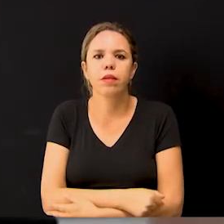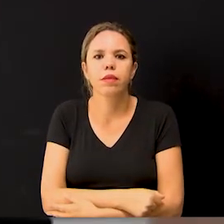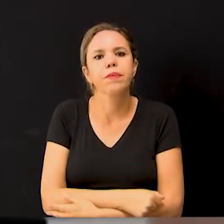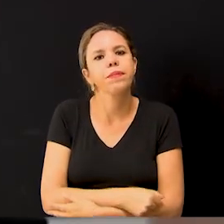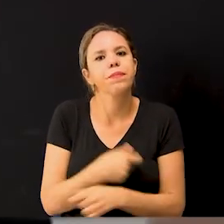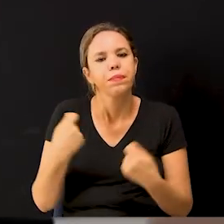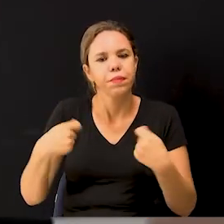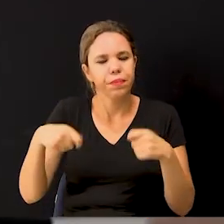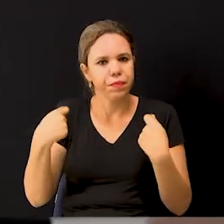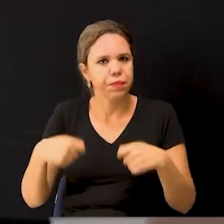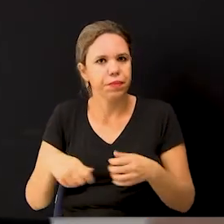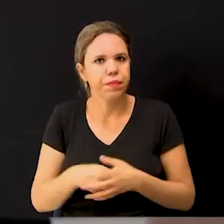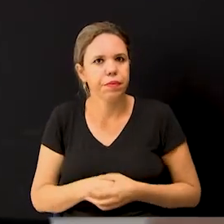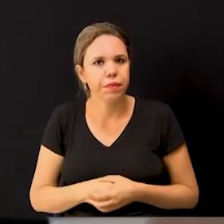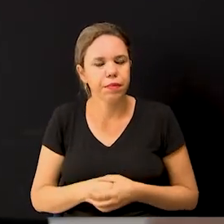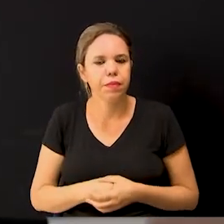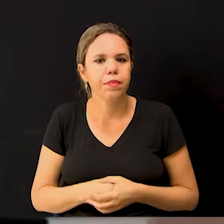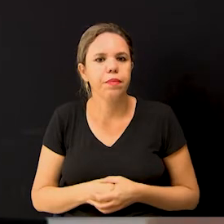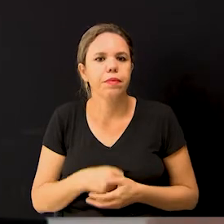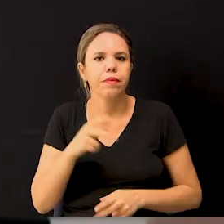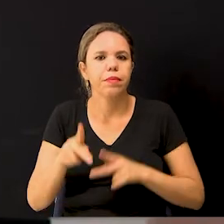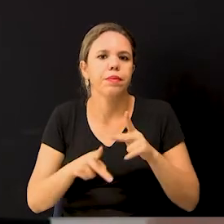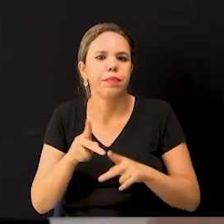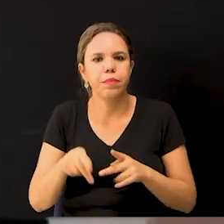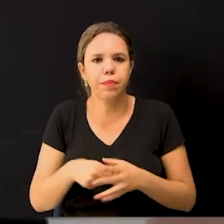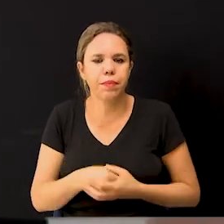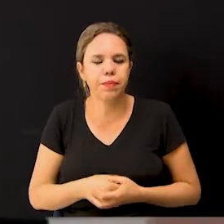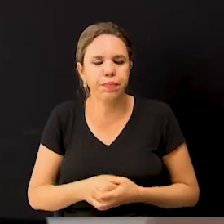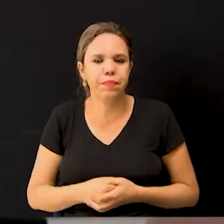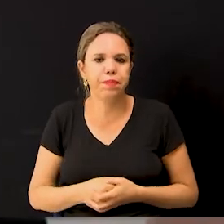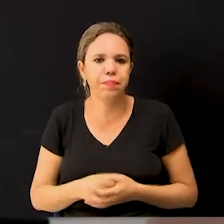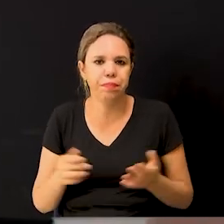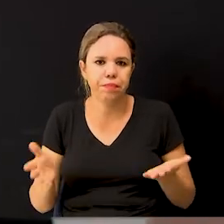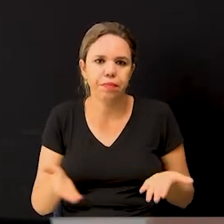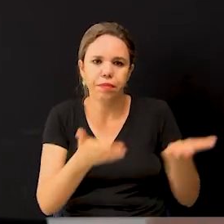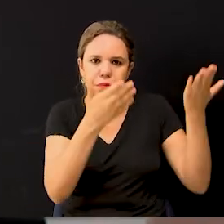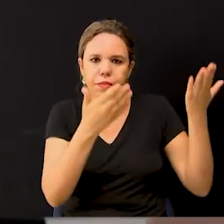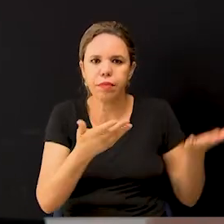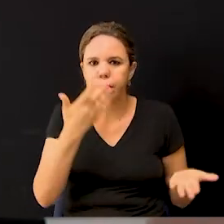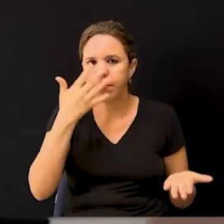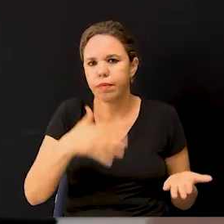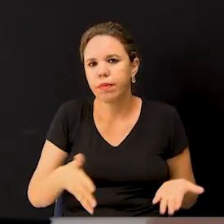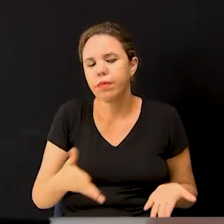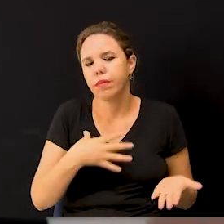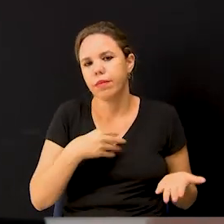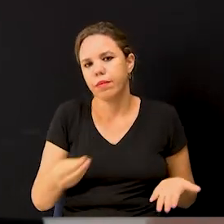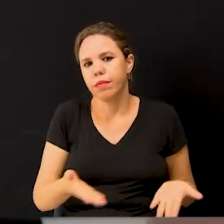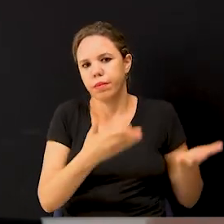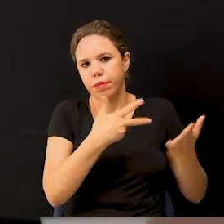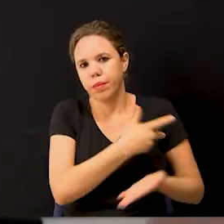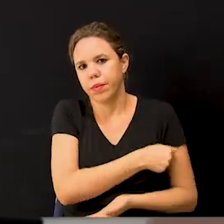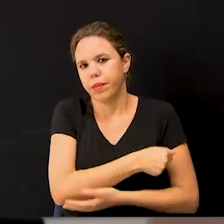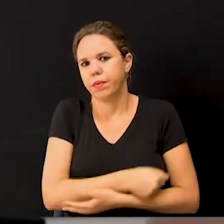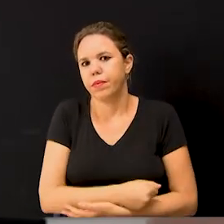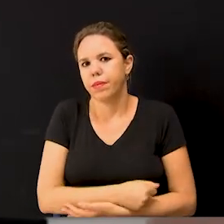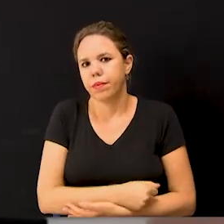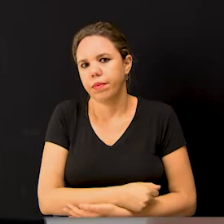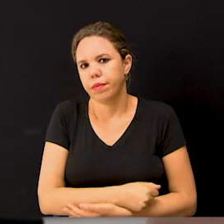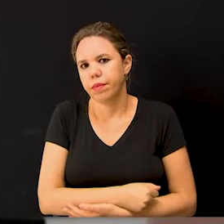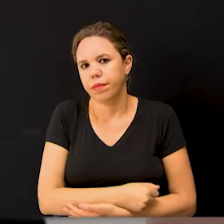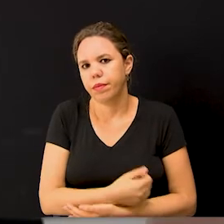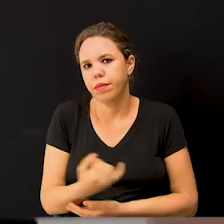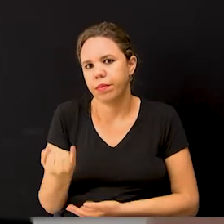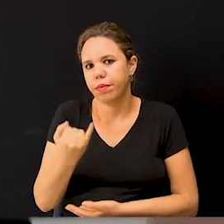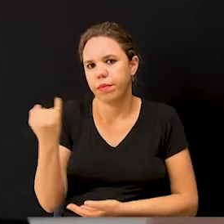Nós precisamos que a população leve as suas crianças, levem seus filhos para vacinar.